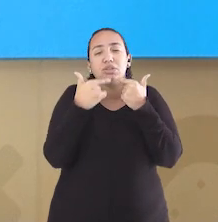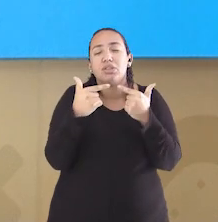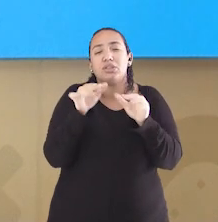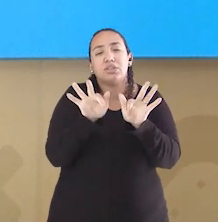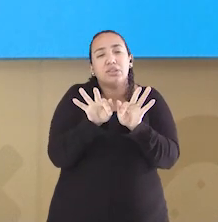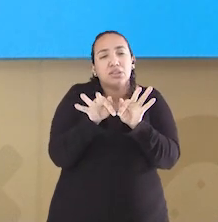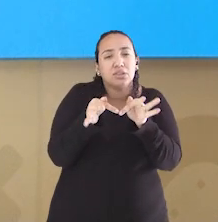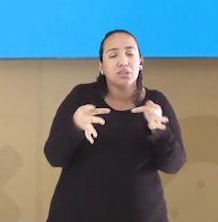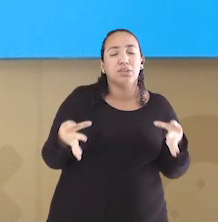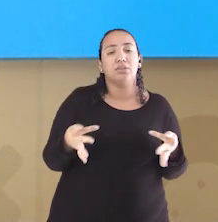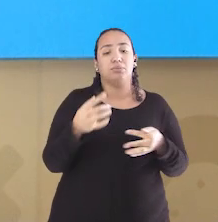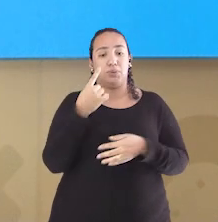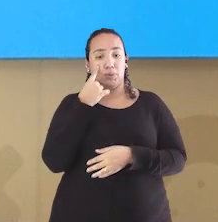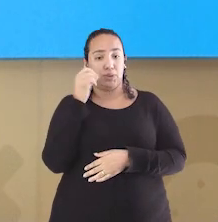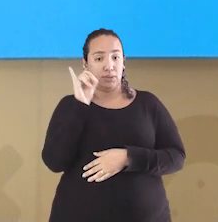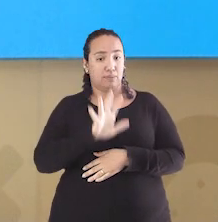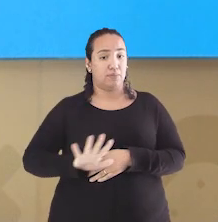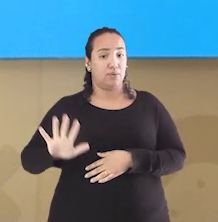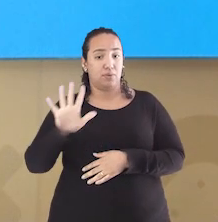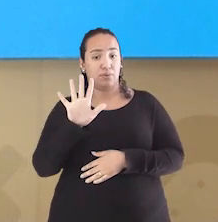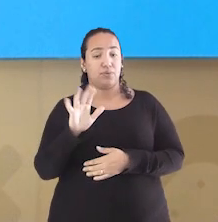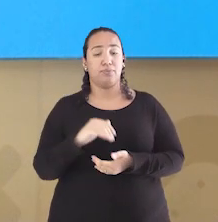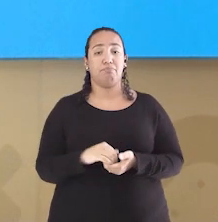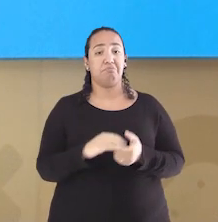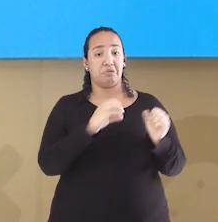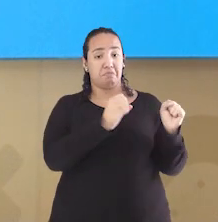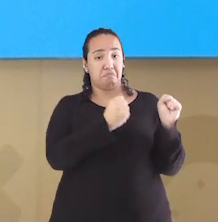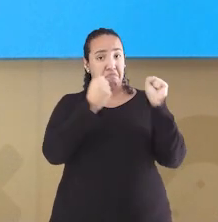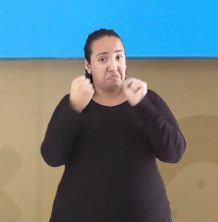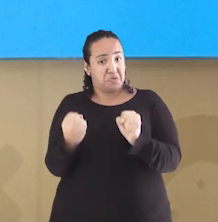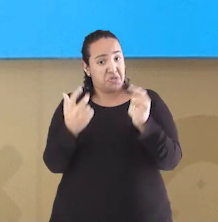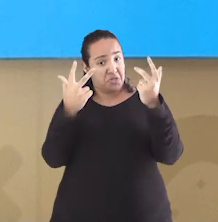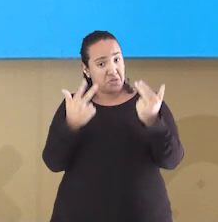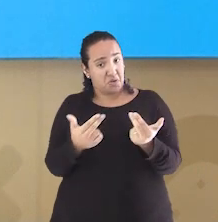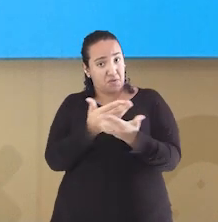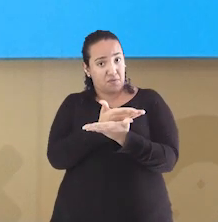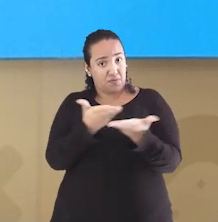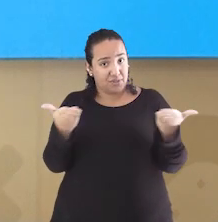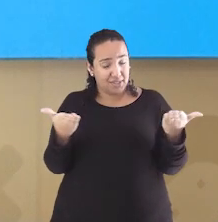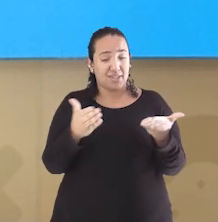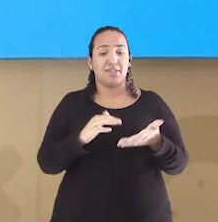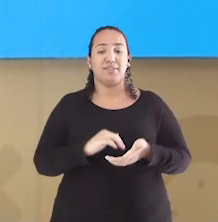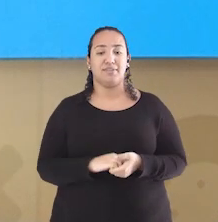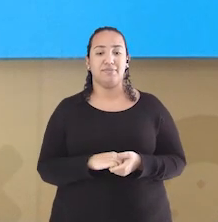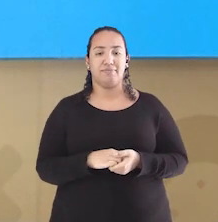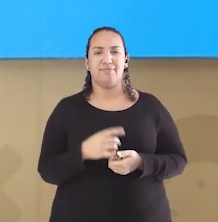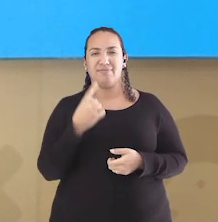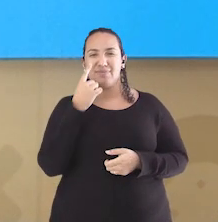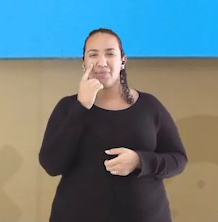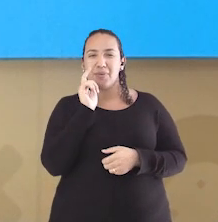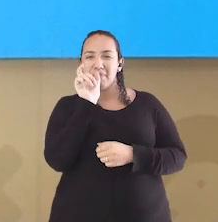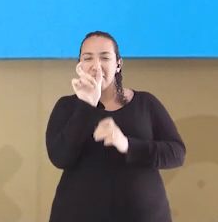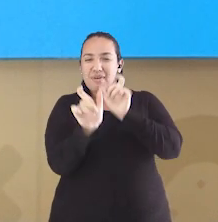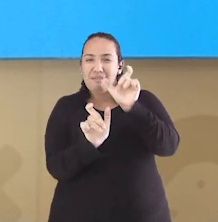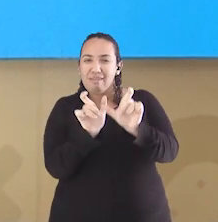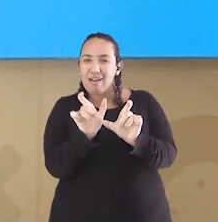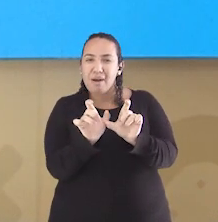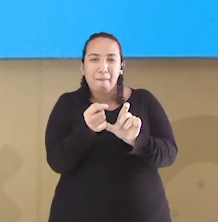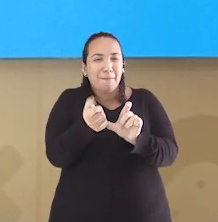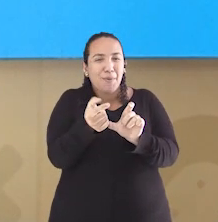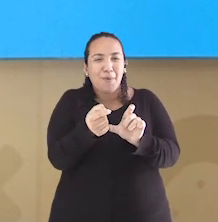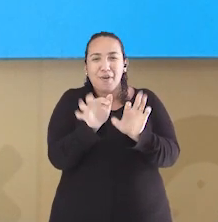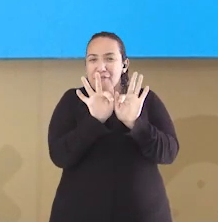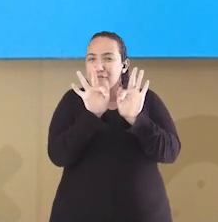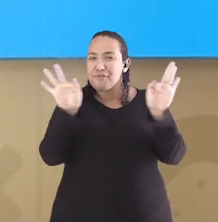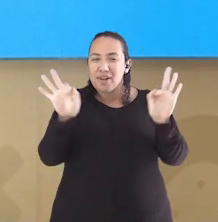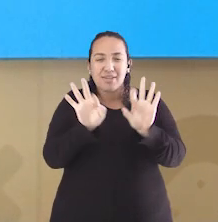mais acessível para o grande público. Olhem aqui, ó. Poderoso como você, tique sem P. Não tem muitas palavras, é só